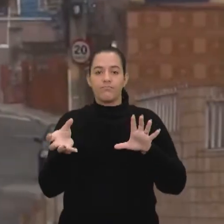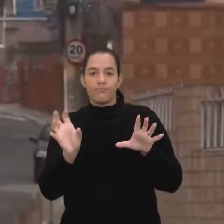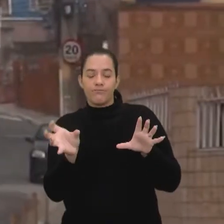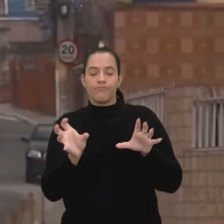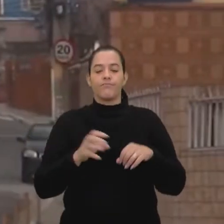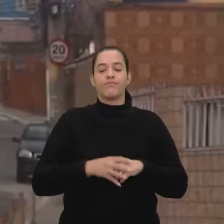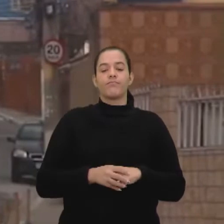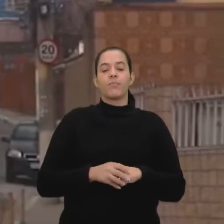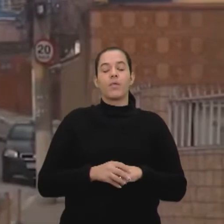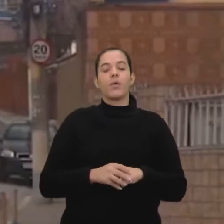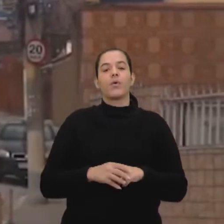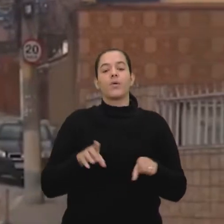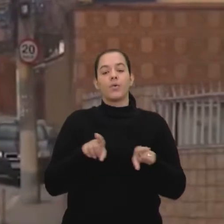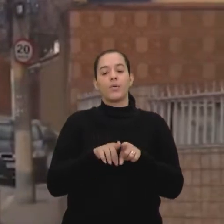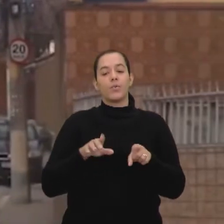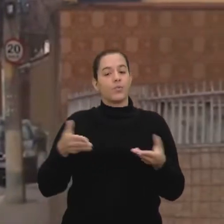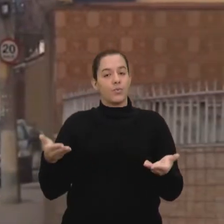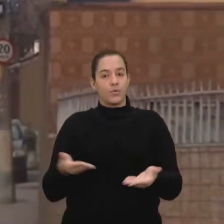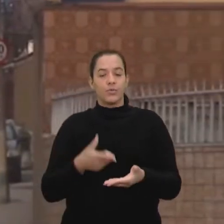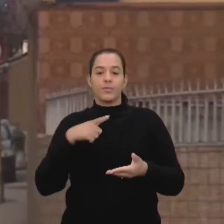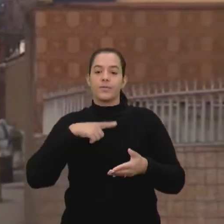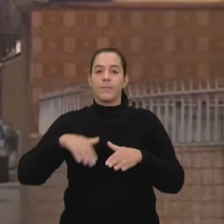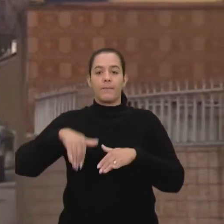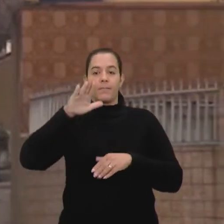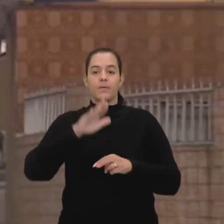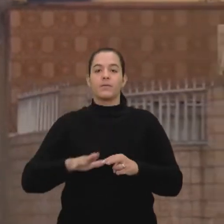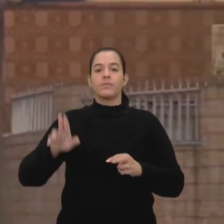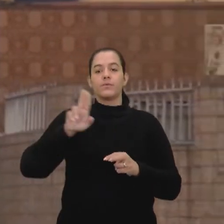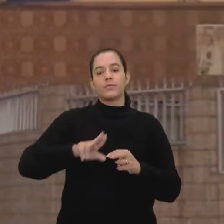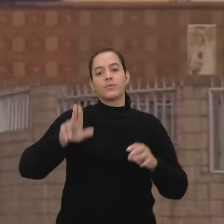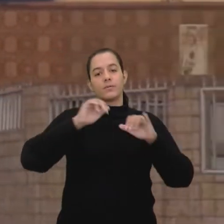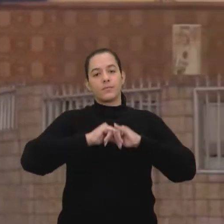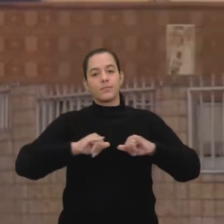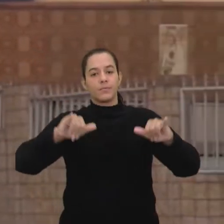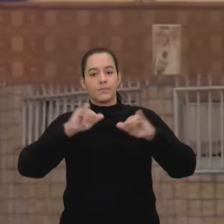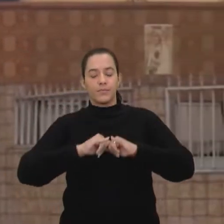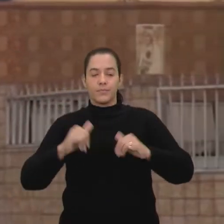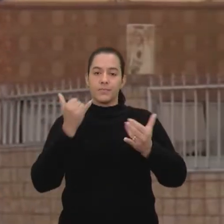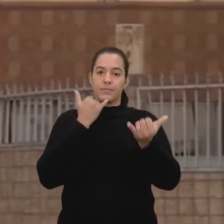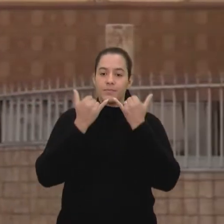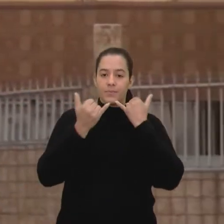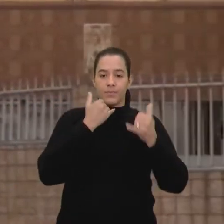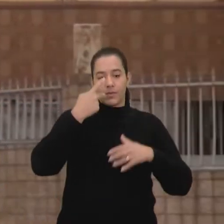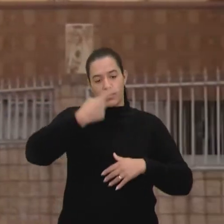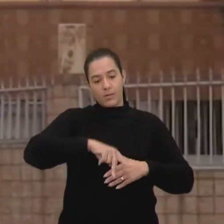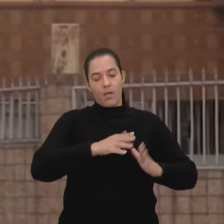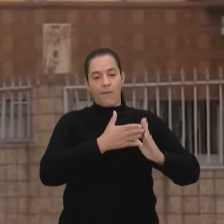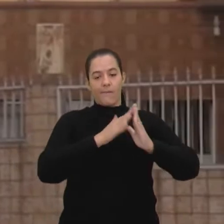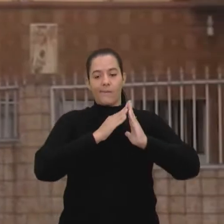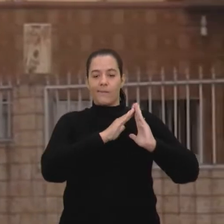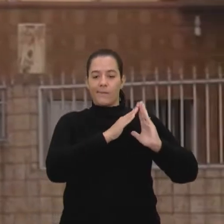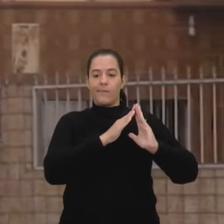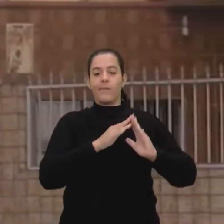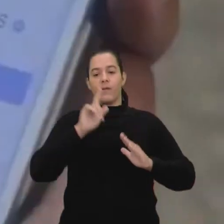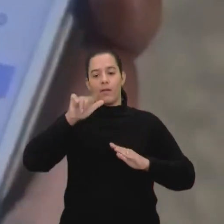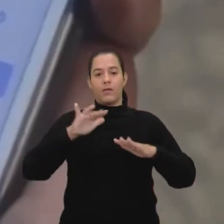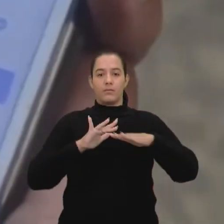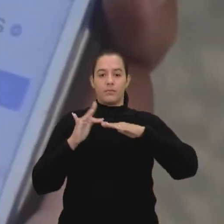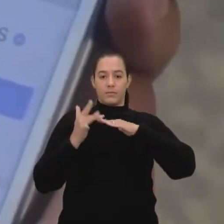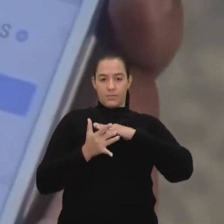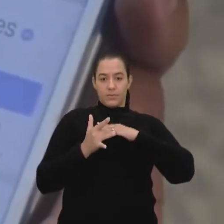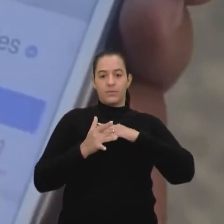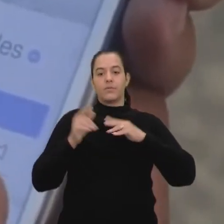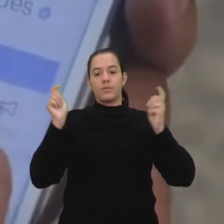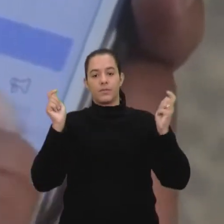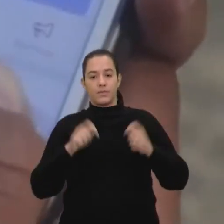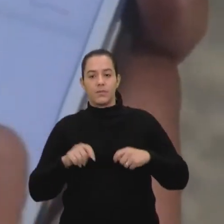dia, uma das principais e mais utilizadas formas de transmitir informações da favela são as redes sociais, que através